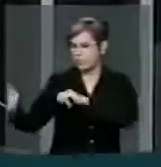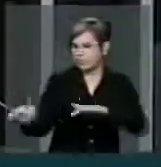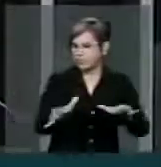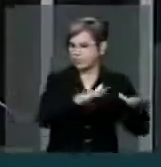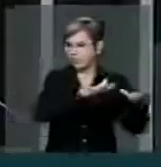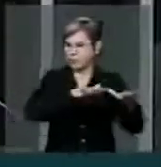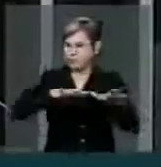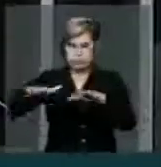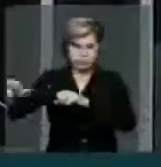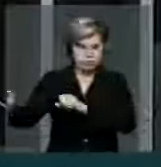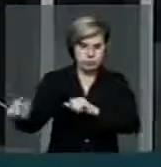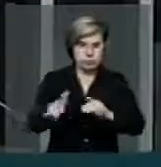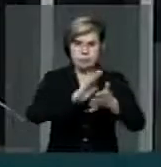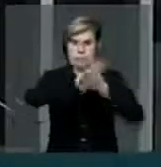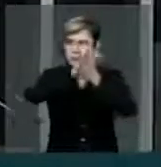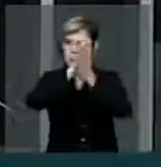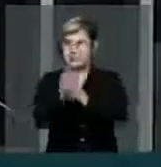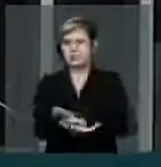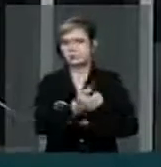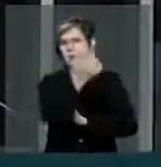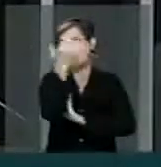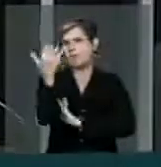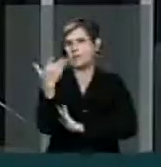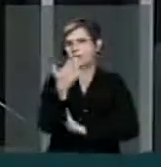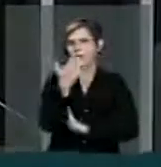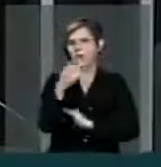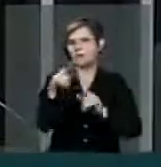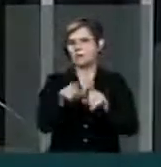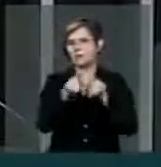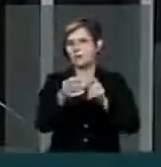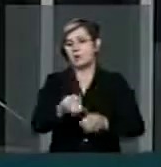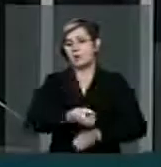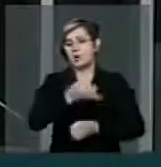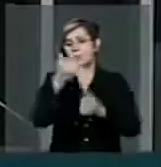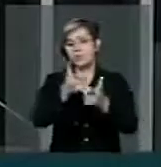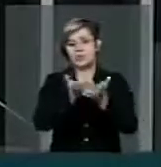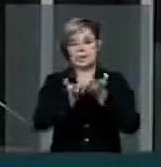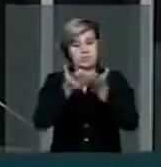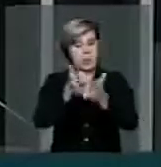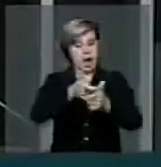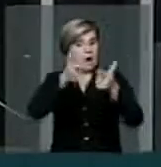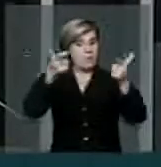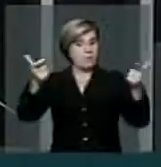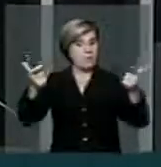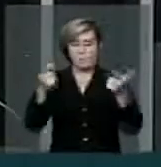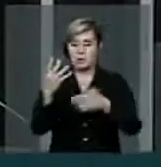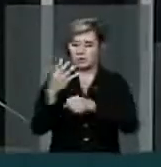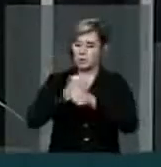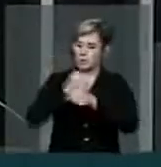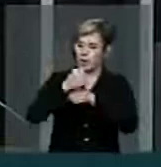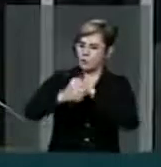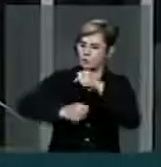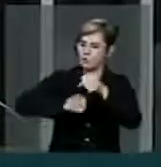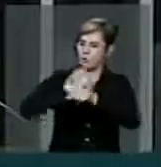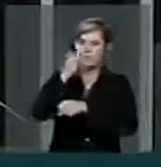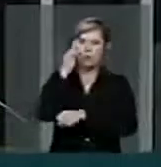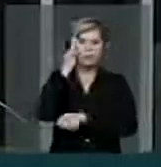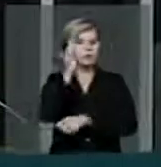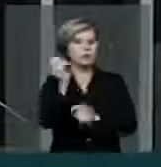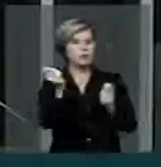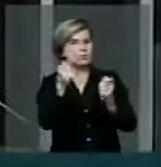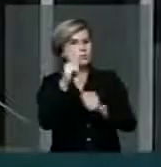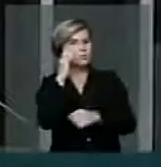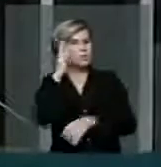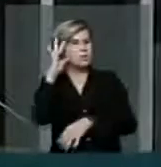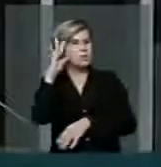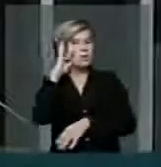verdadeiros desastres ambientais. Com a triplicação do número de navios previsto para os próximos 4 anos, podemos projetar um